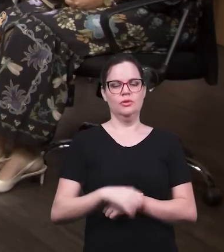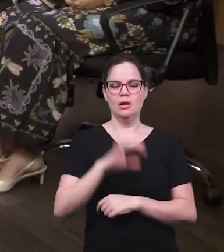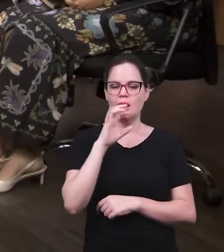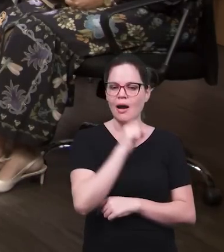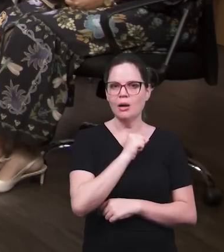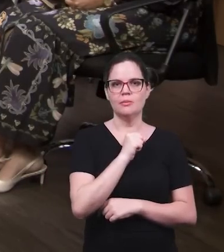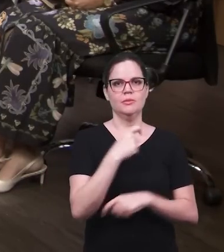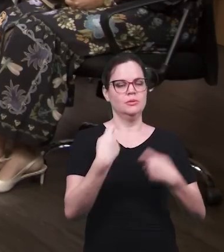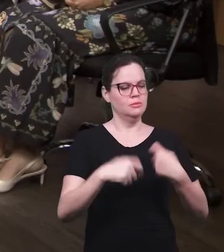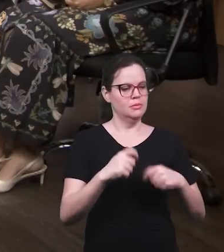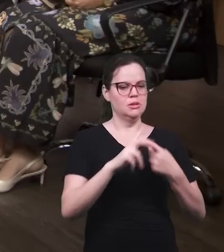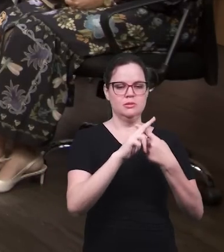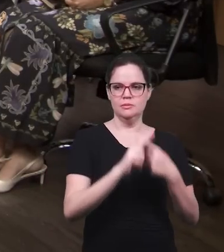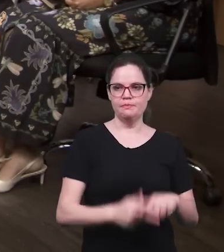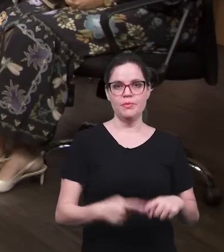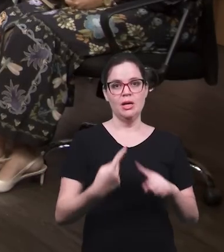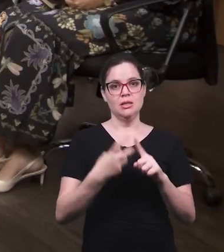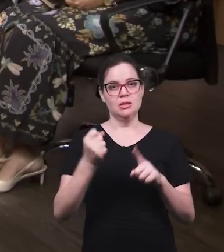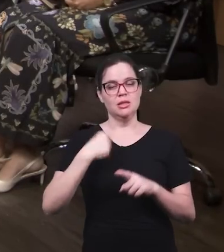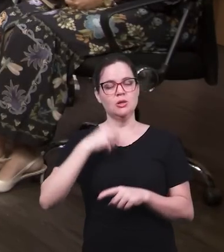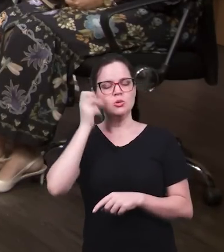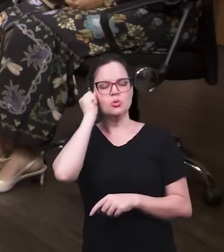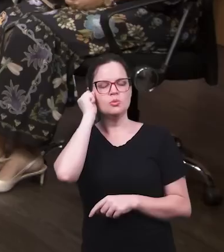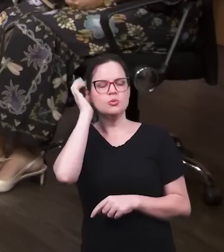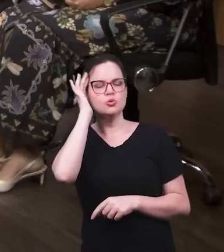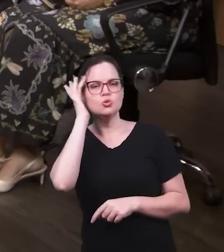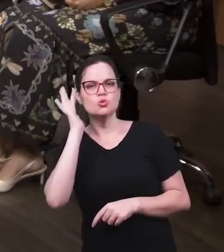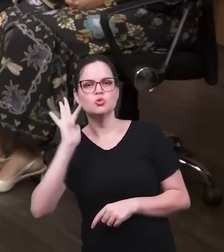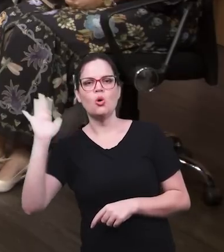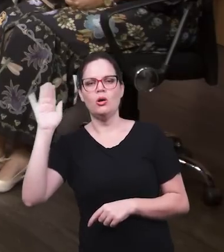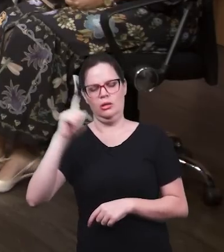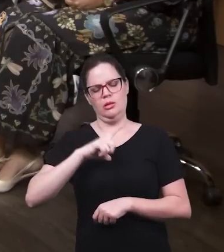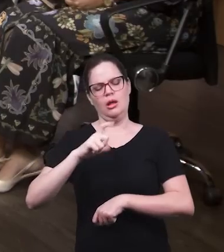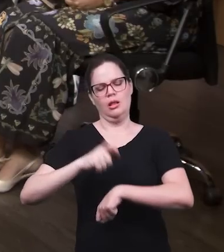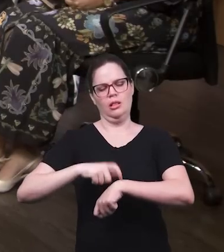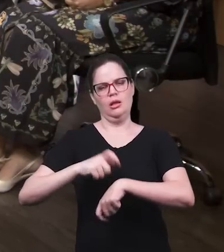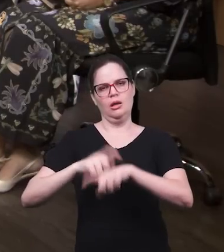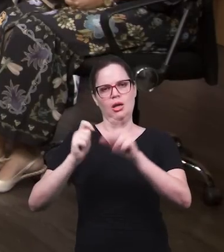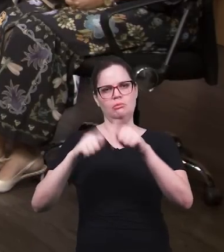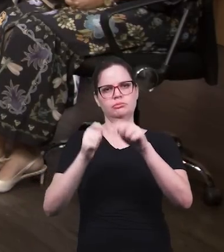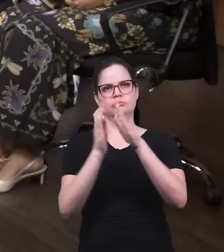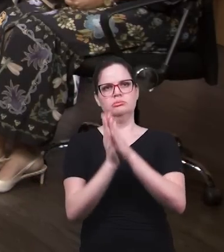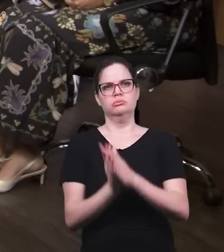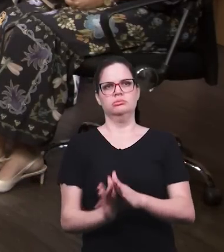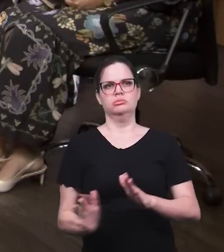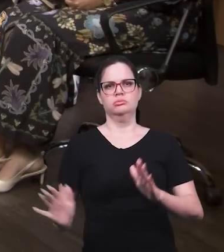rápido, vamos colocar em ordem, vamos nos movimentar. Quando é sonhos,